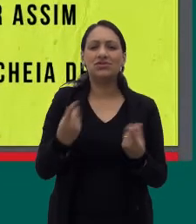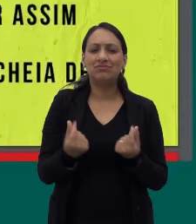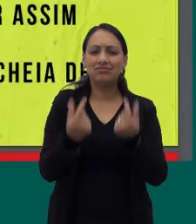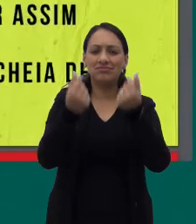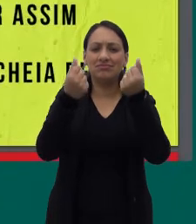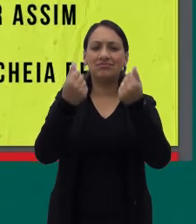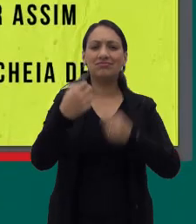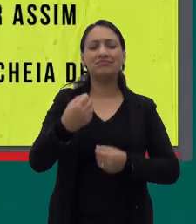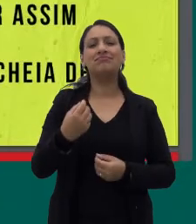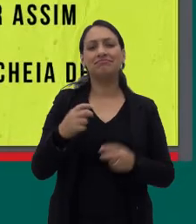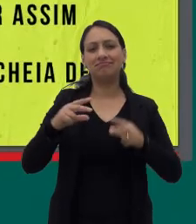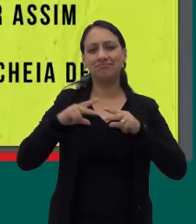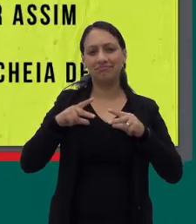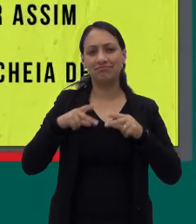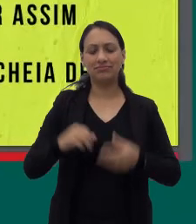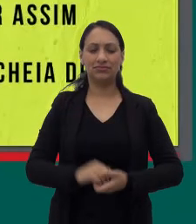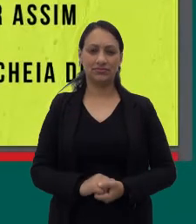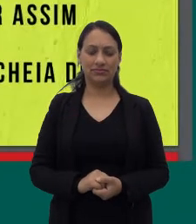íntimas.